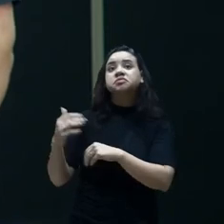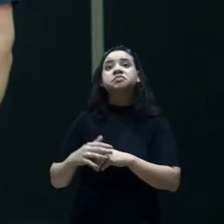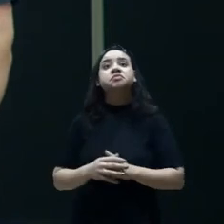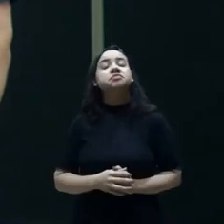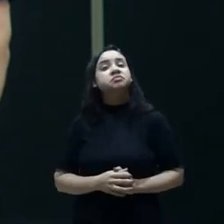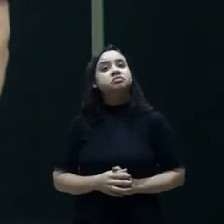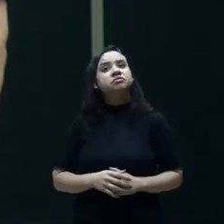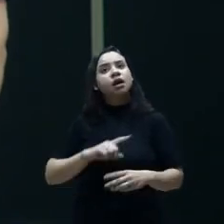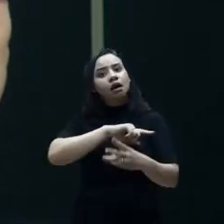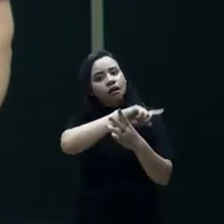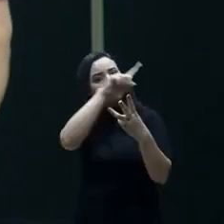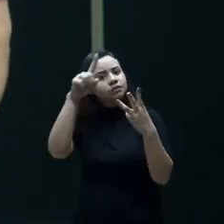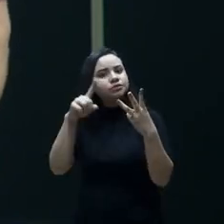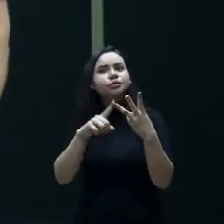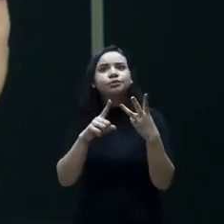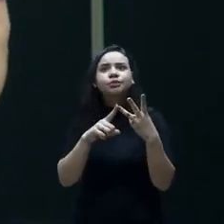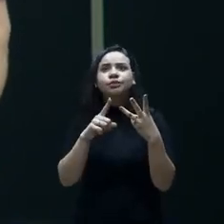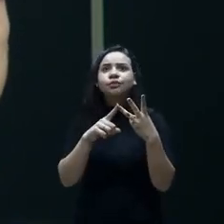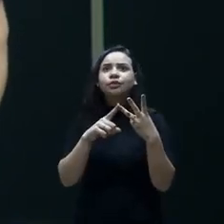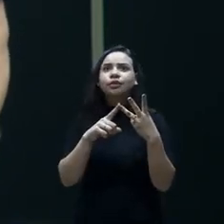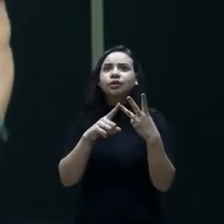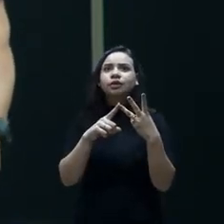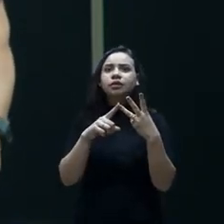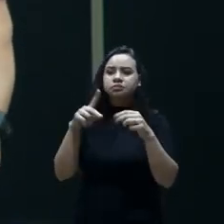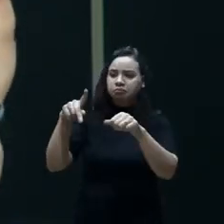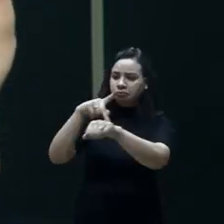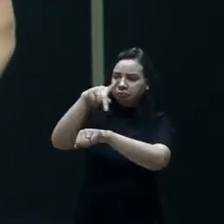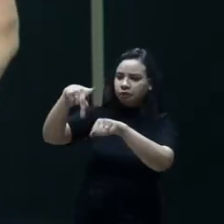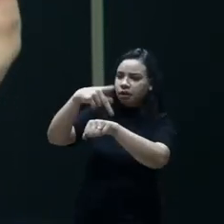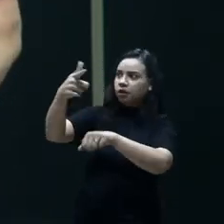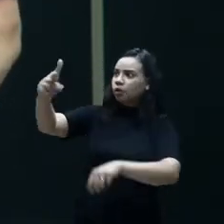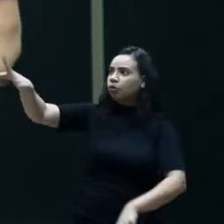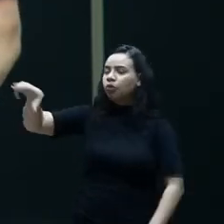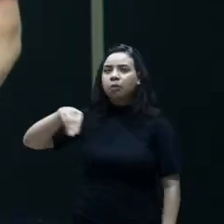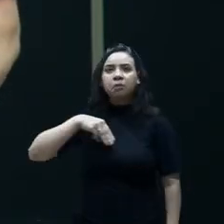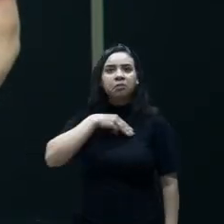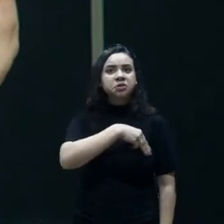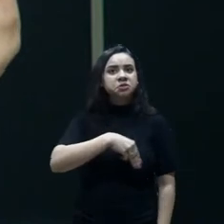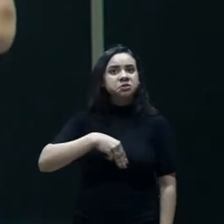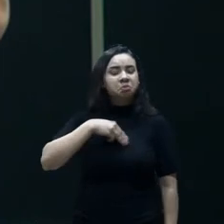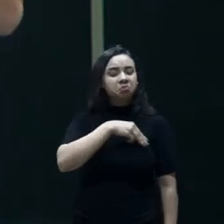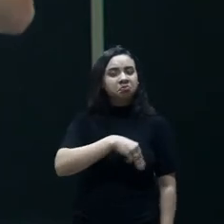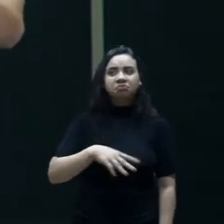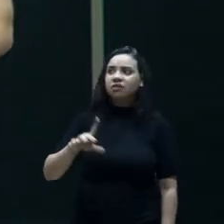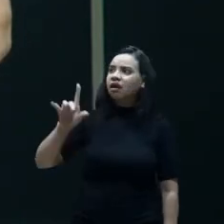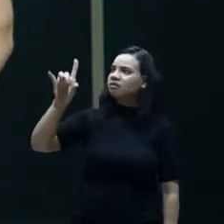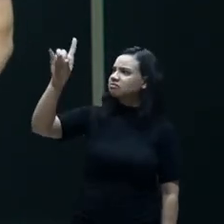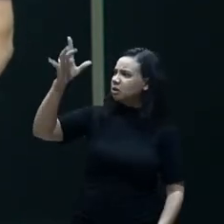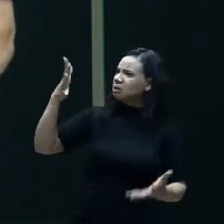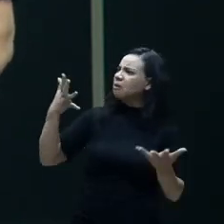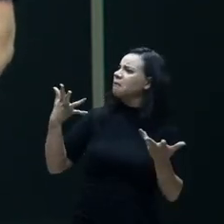ele, ele estava atendendo um campo missionário em outro país. É, Deus faz coisas